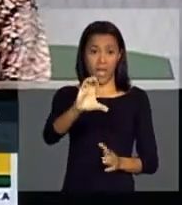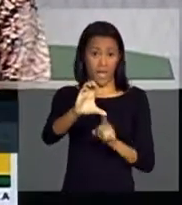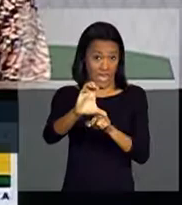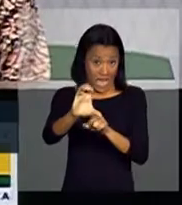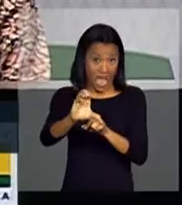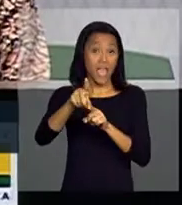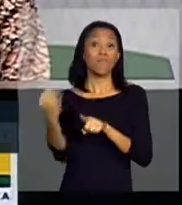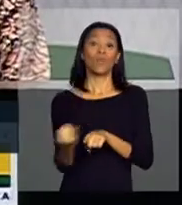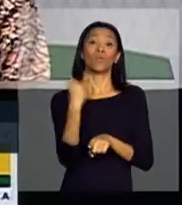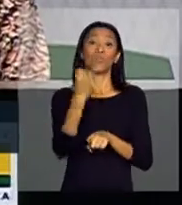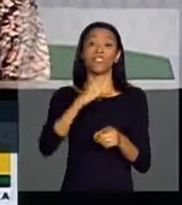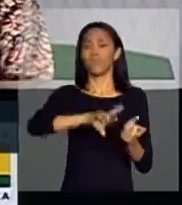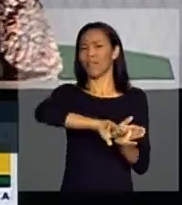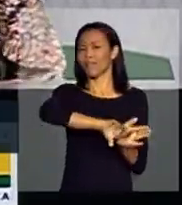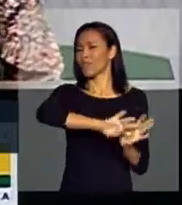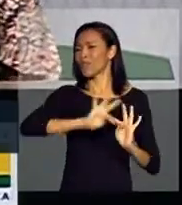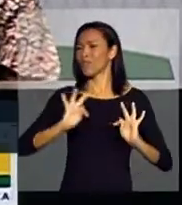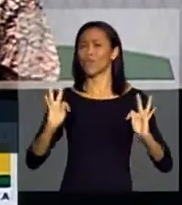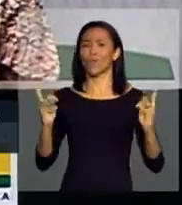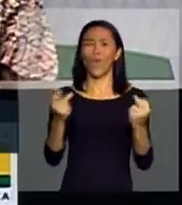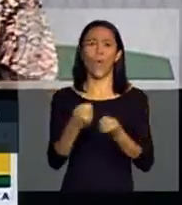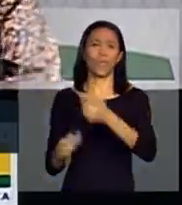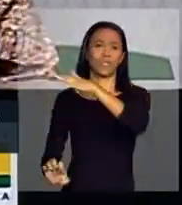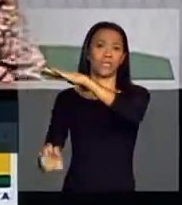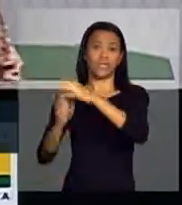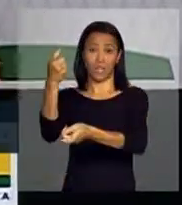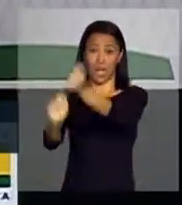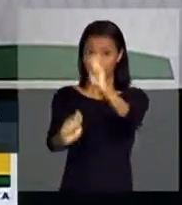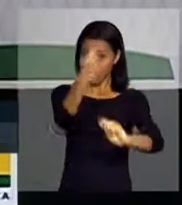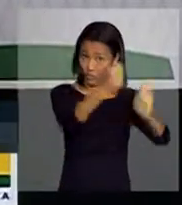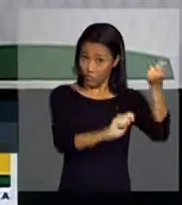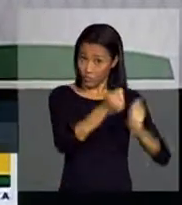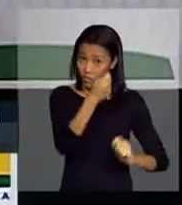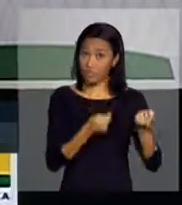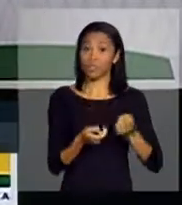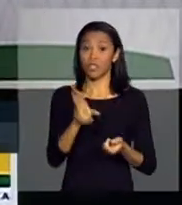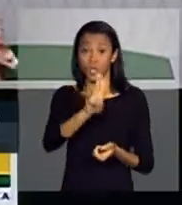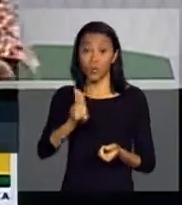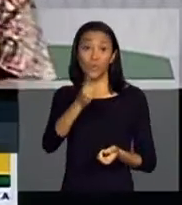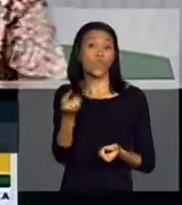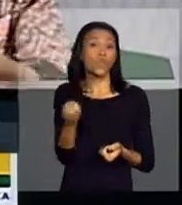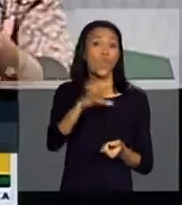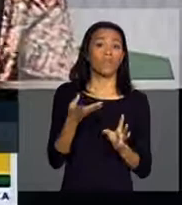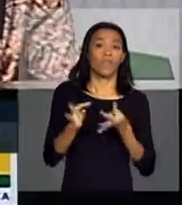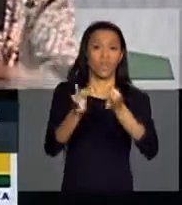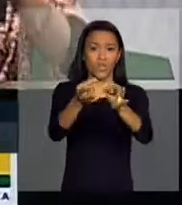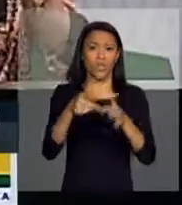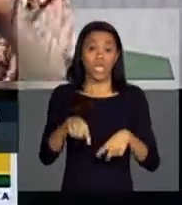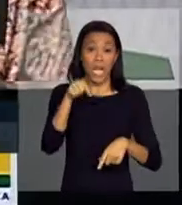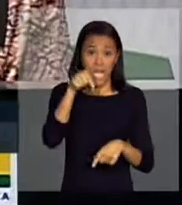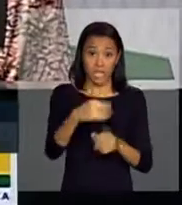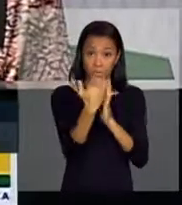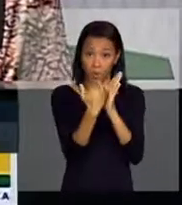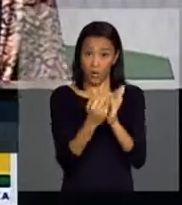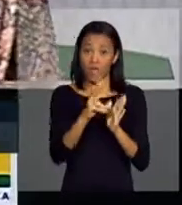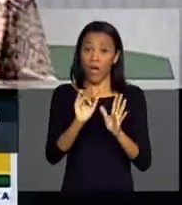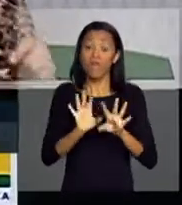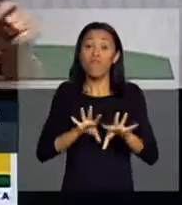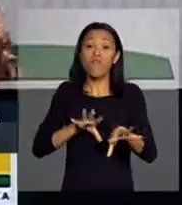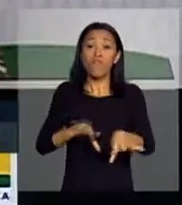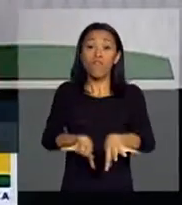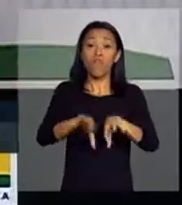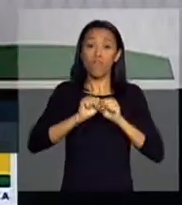indústrias inovadoras porque porque o Pronatec vai formar aqueles que serão